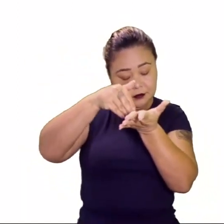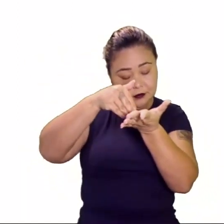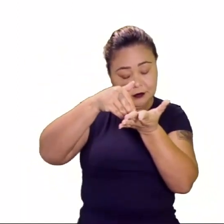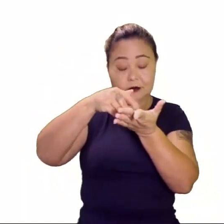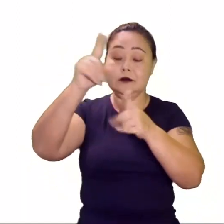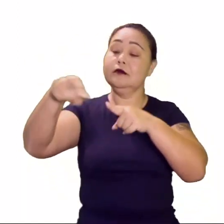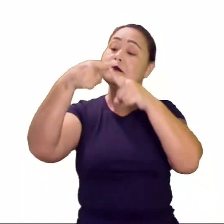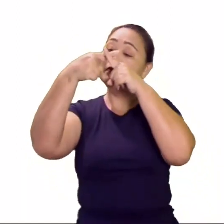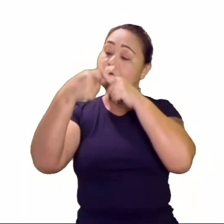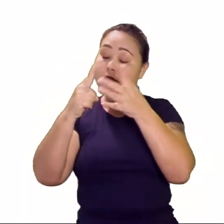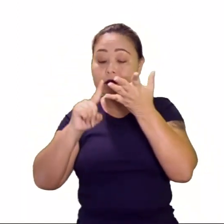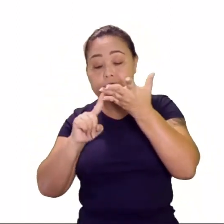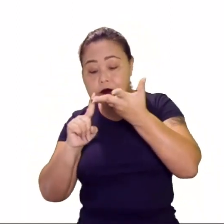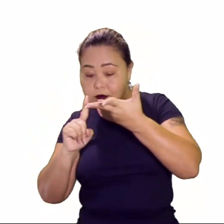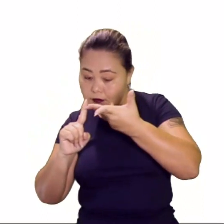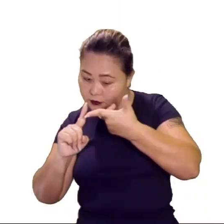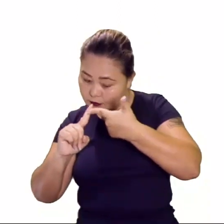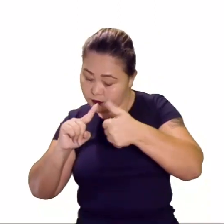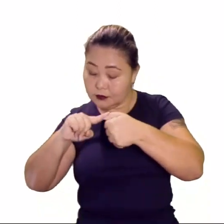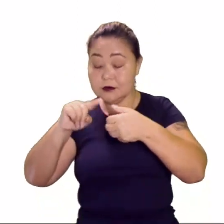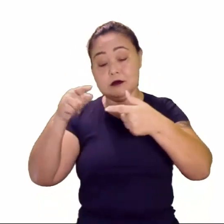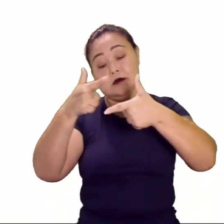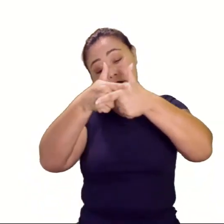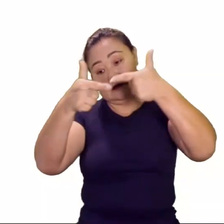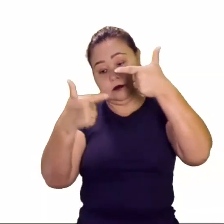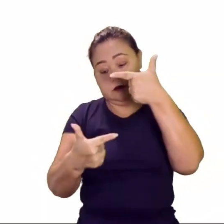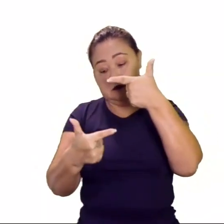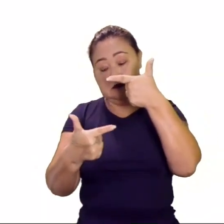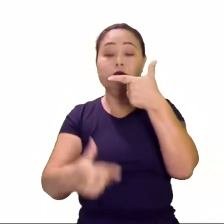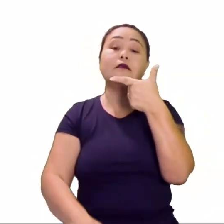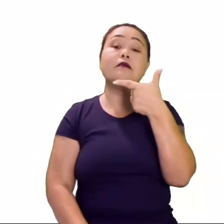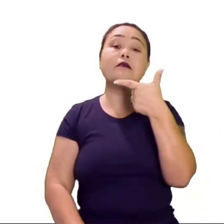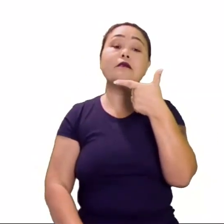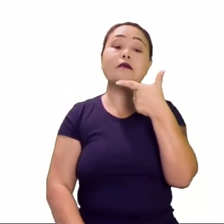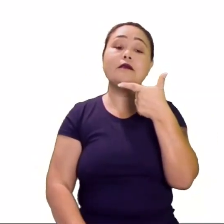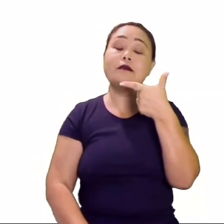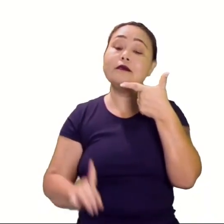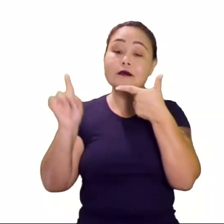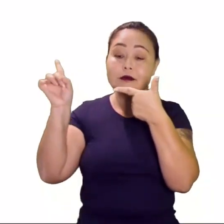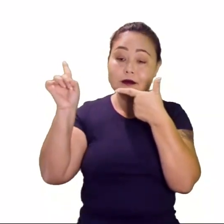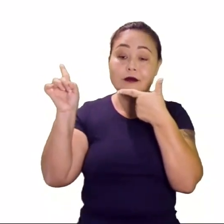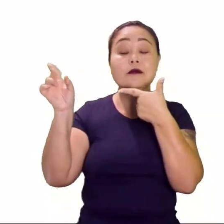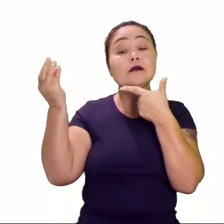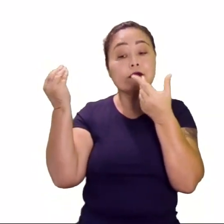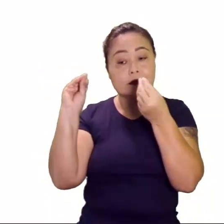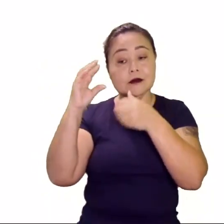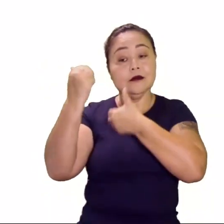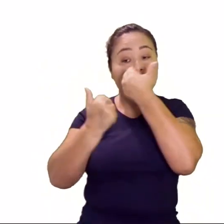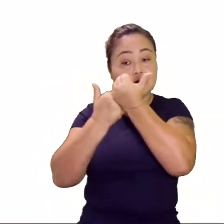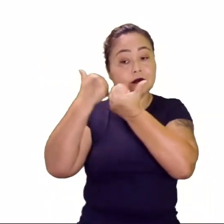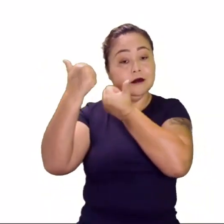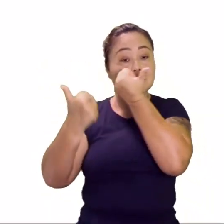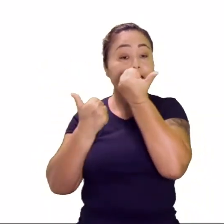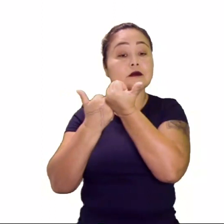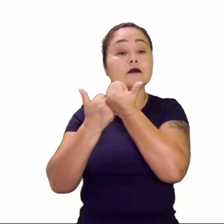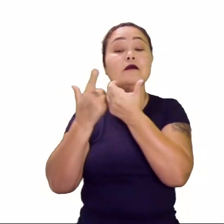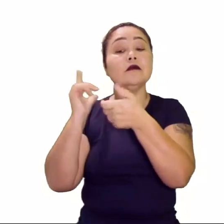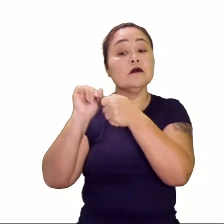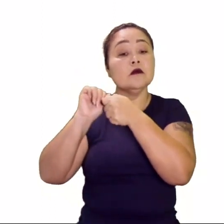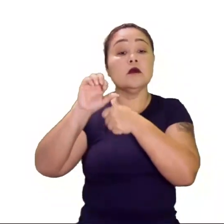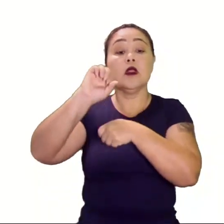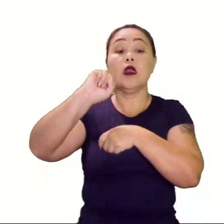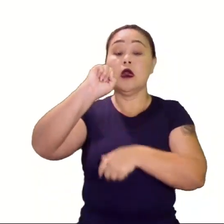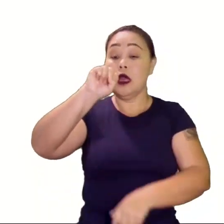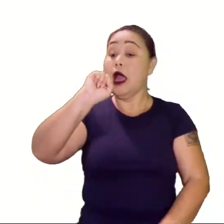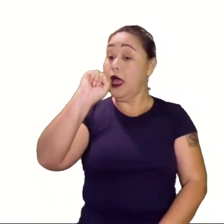último multiplicado pela quantidade sobre 2. Então, a gente pode fazer por esse caminho também. Então, eu vou querer fazer um